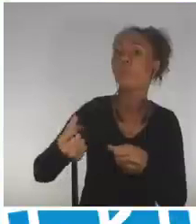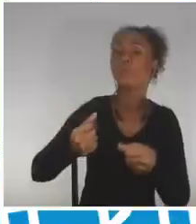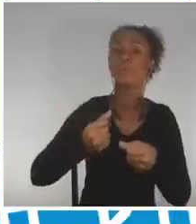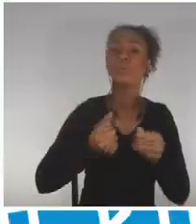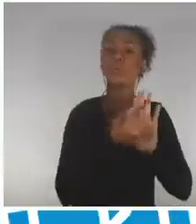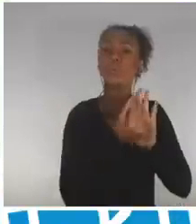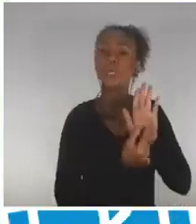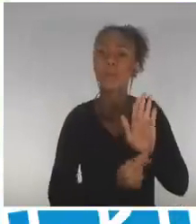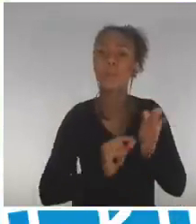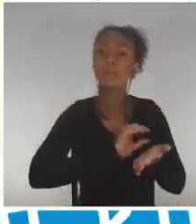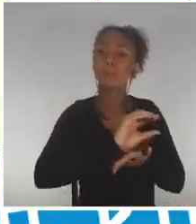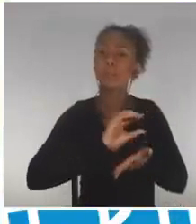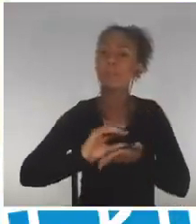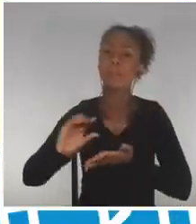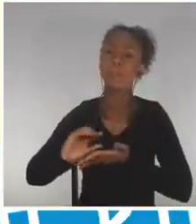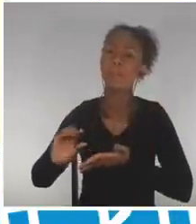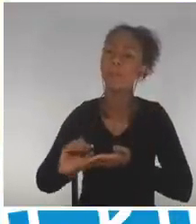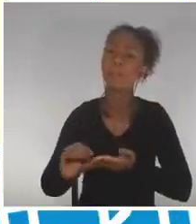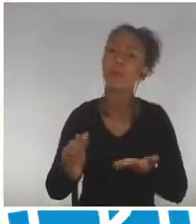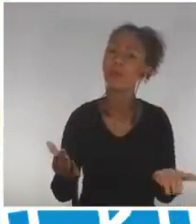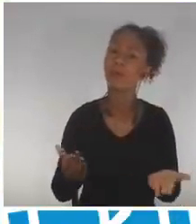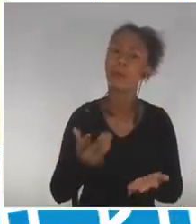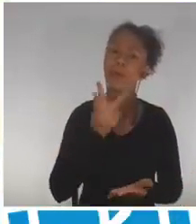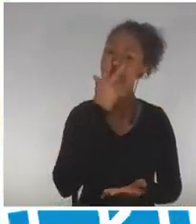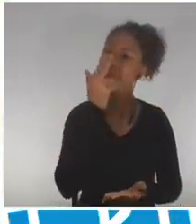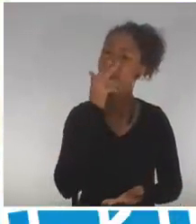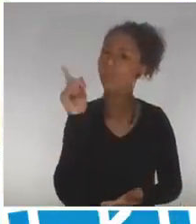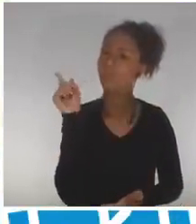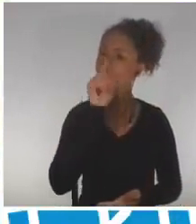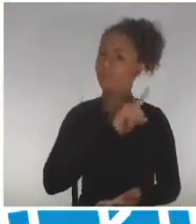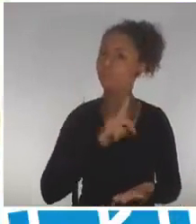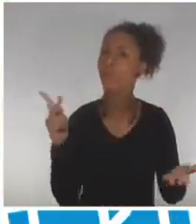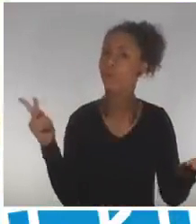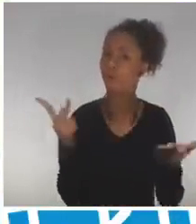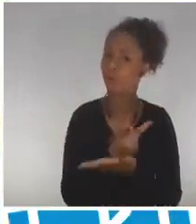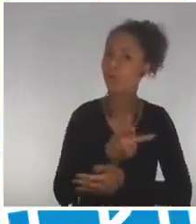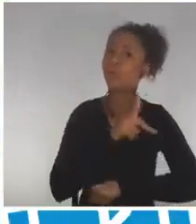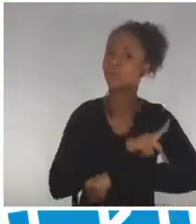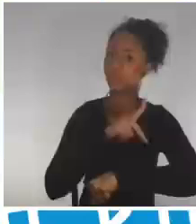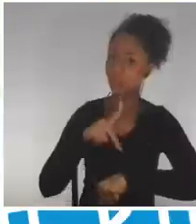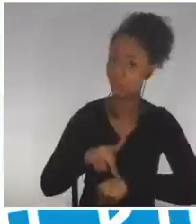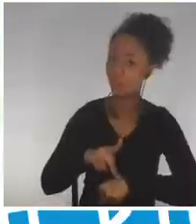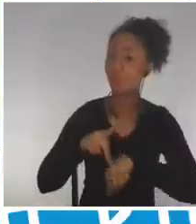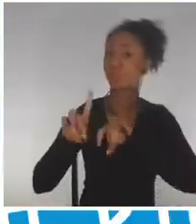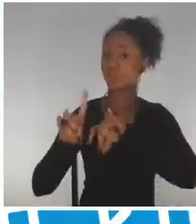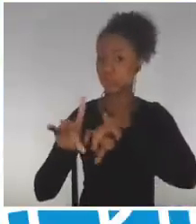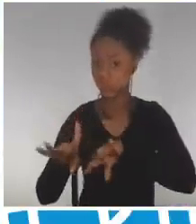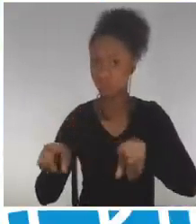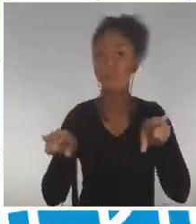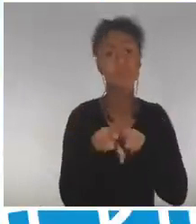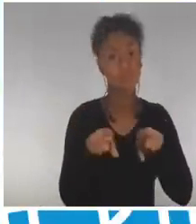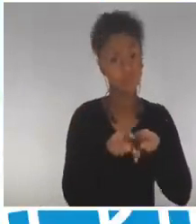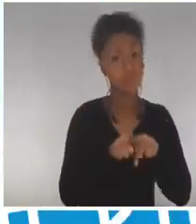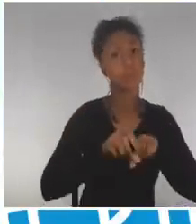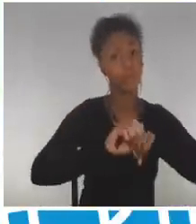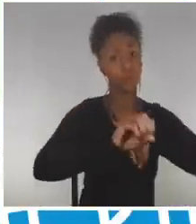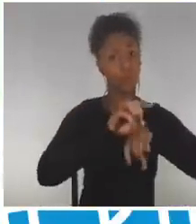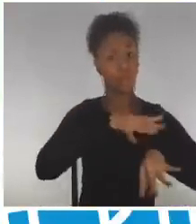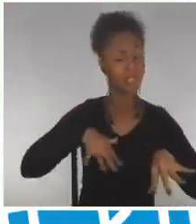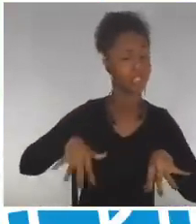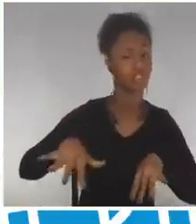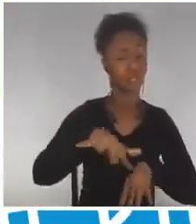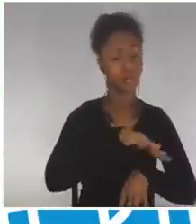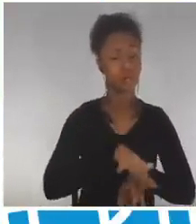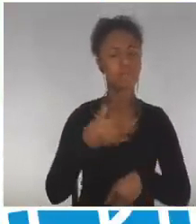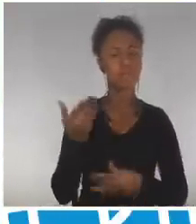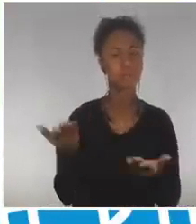tudo, um equívoco pedagógico, um equívoco técnico educacional. E aí, Nilma me fez agora, Nilma, as suas